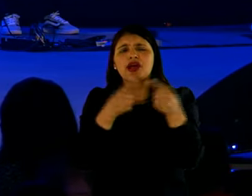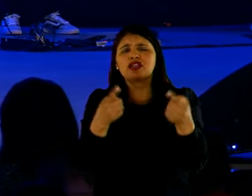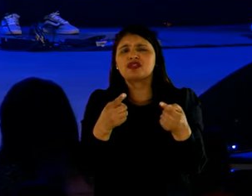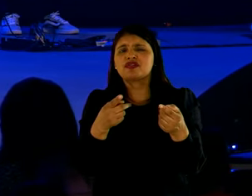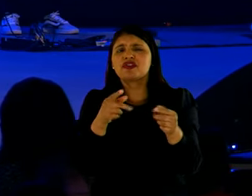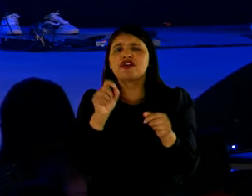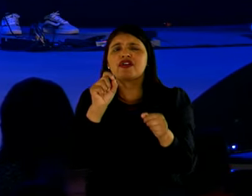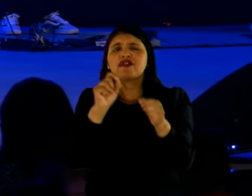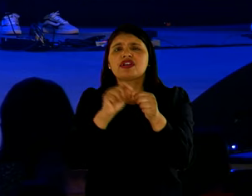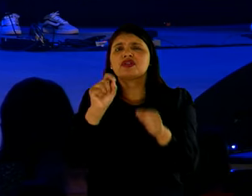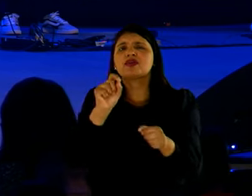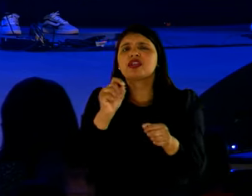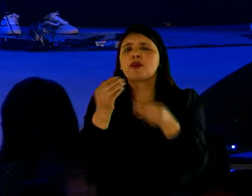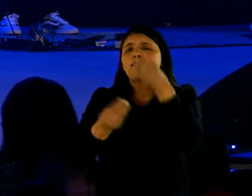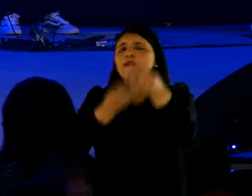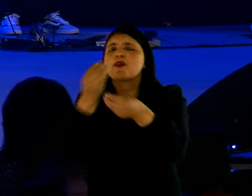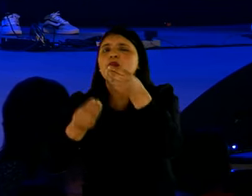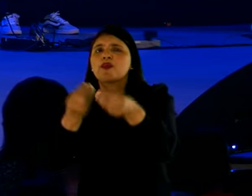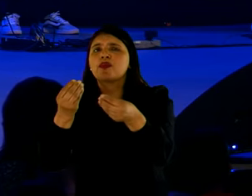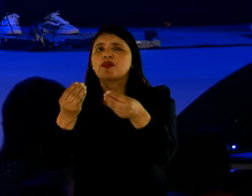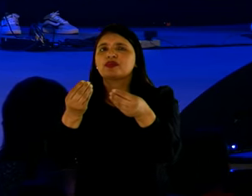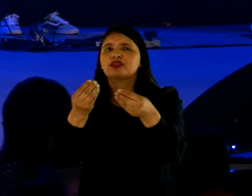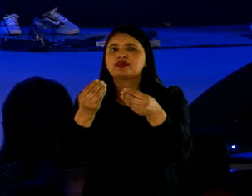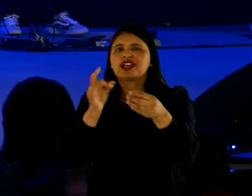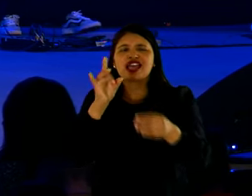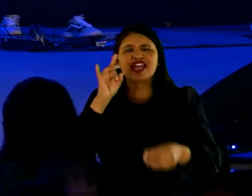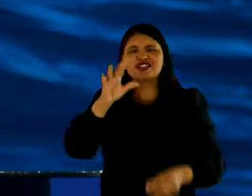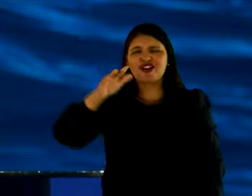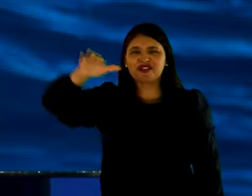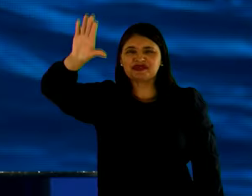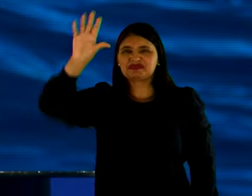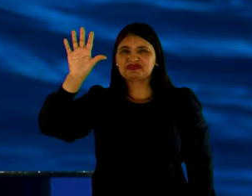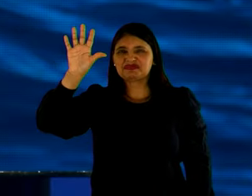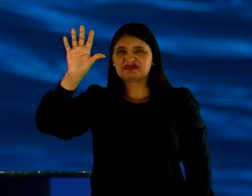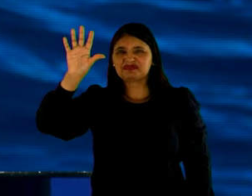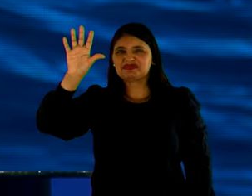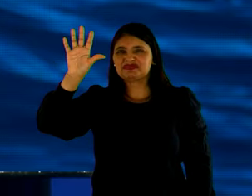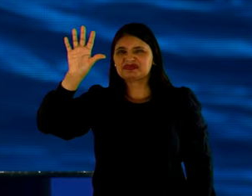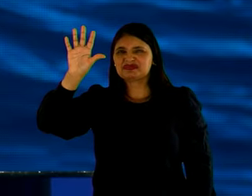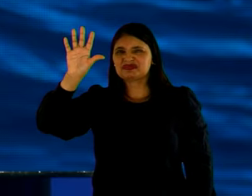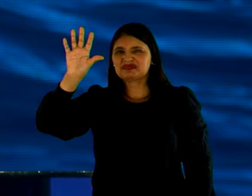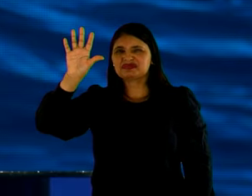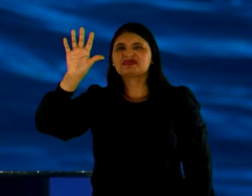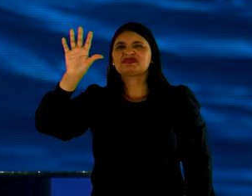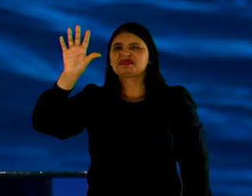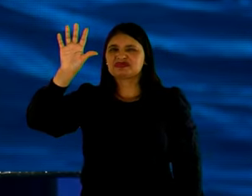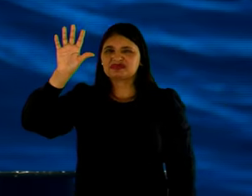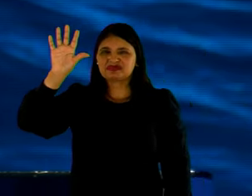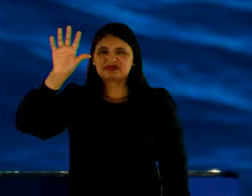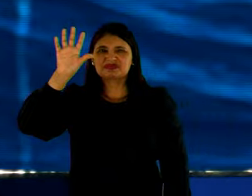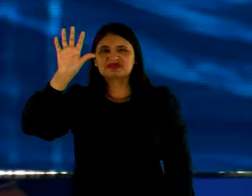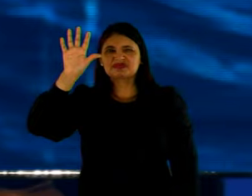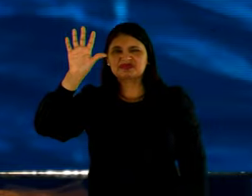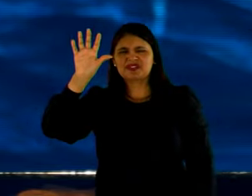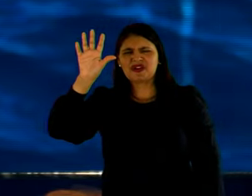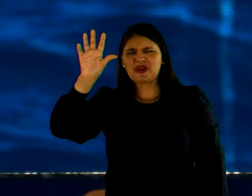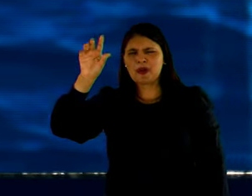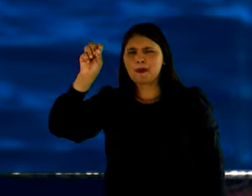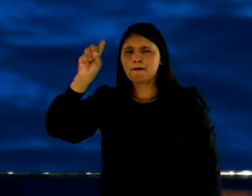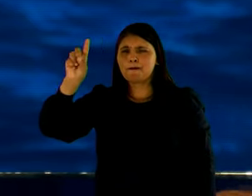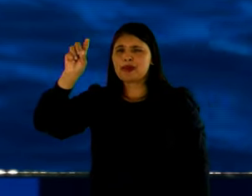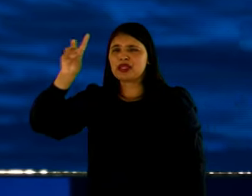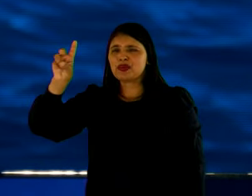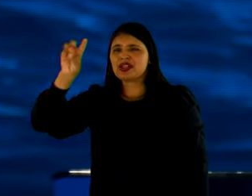orar por você. Você que está aceitando Jesus, me dá um sinal. Eu tô vendo várias pessoas. Uma, duas,